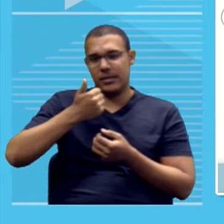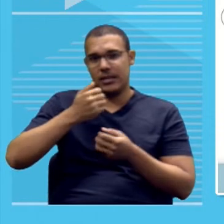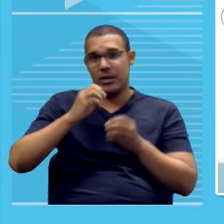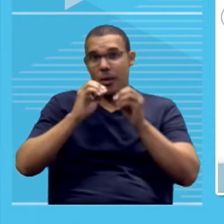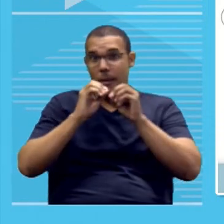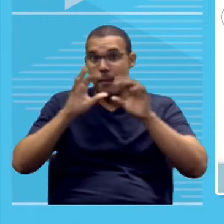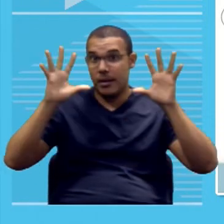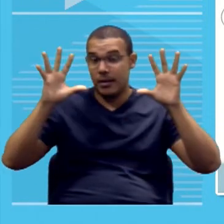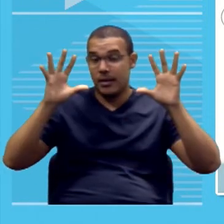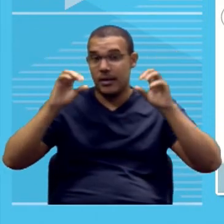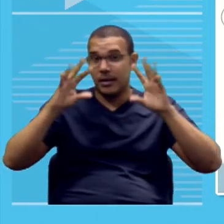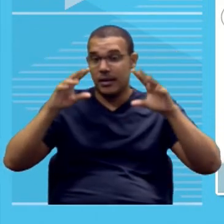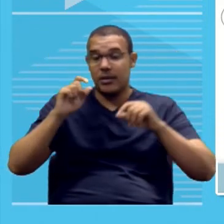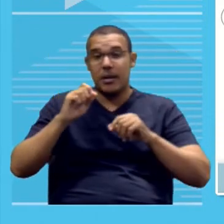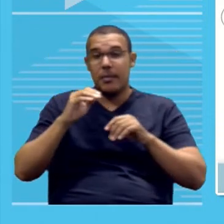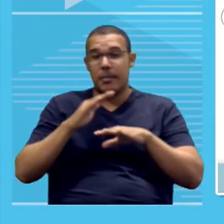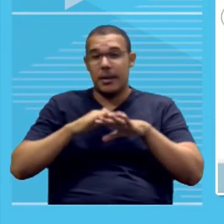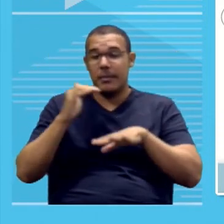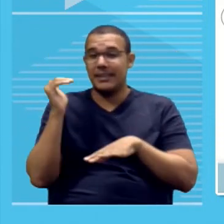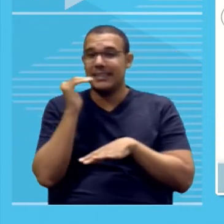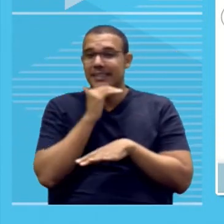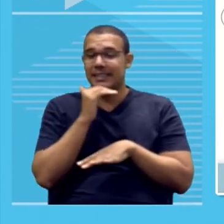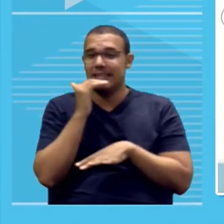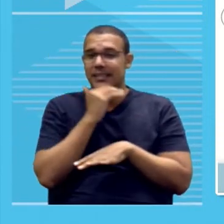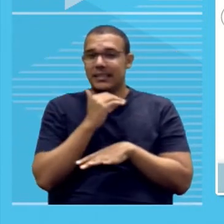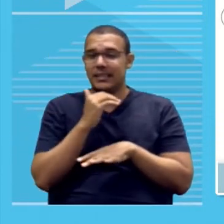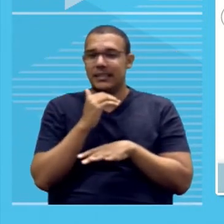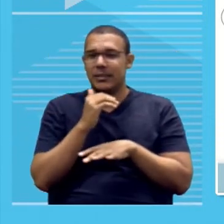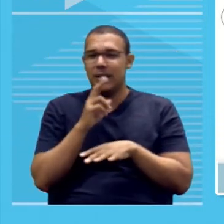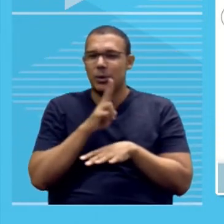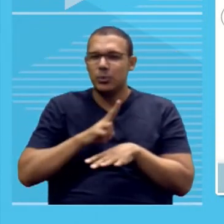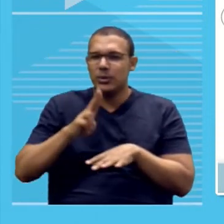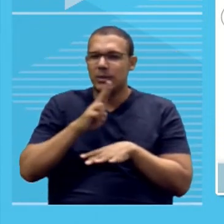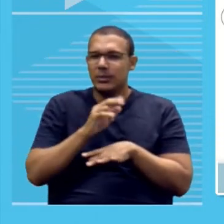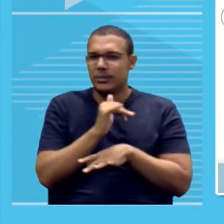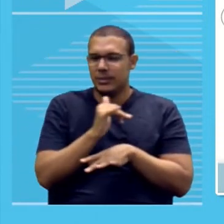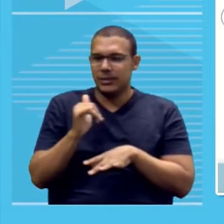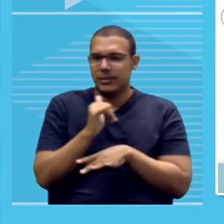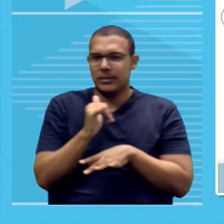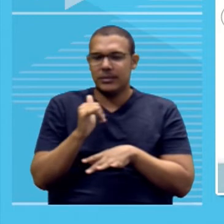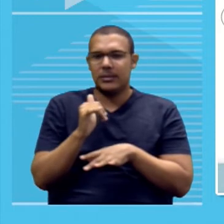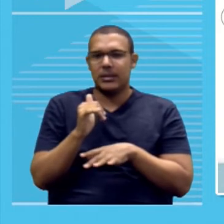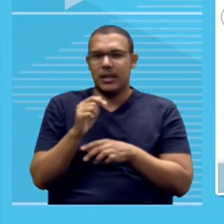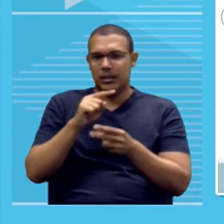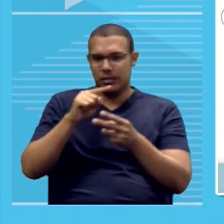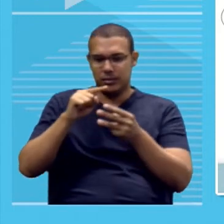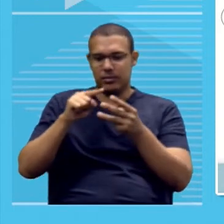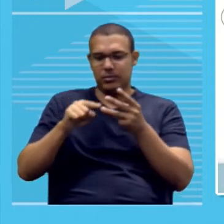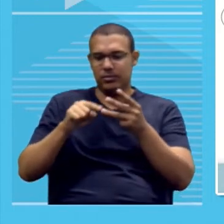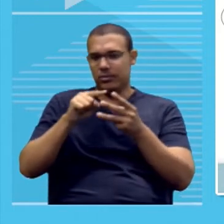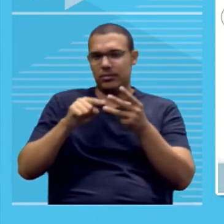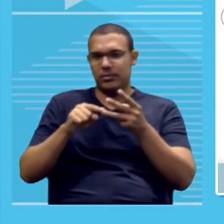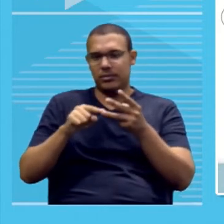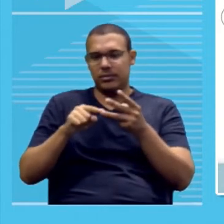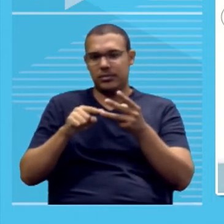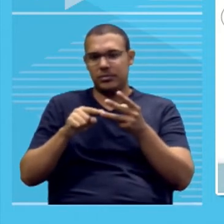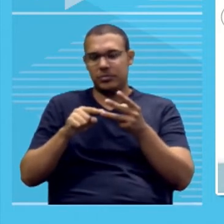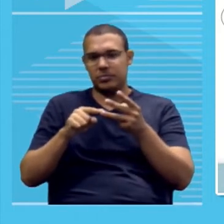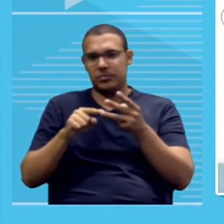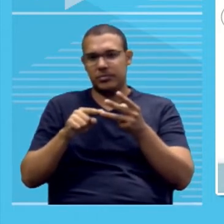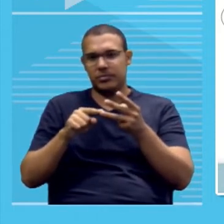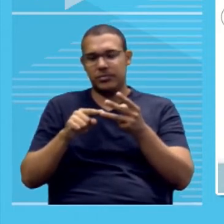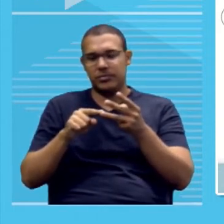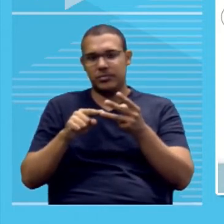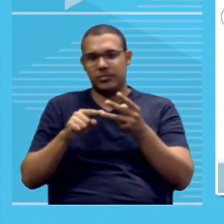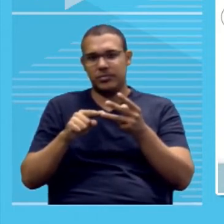brilhar, ela é feita para esquentar. Então ela que vai consumir mais. As outras têm um grau de padronização em função dela.